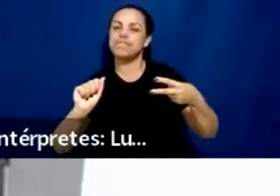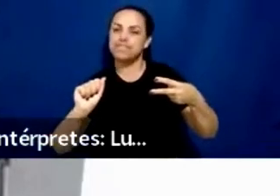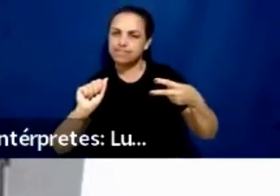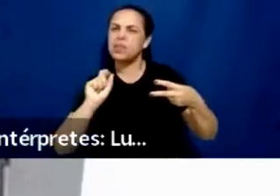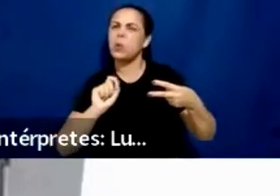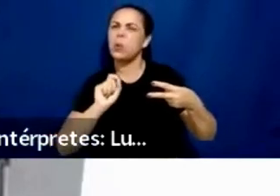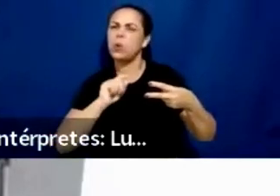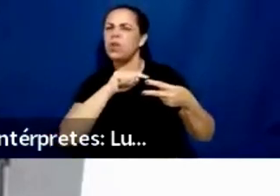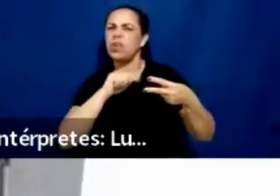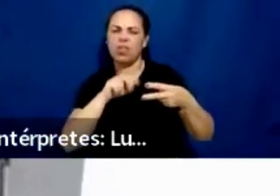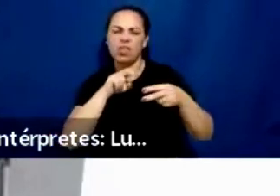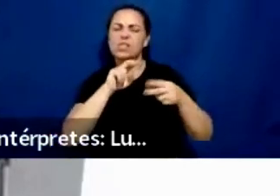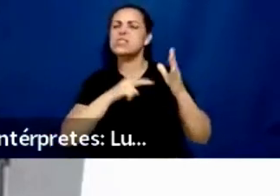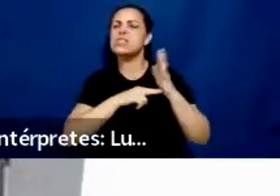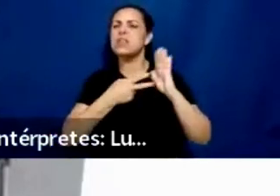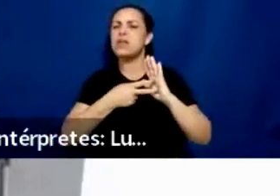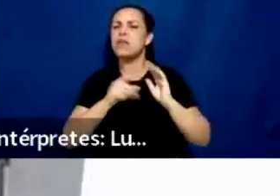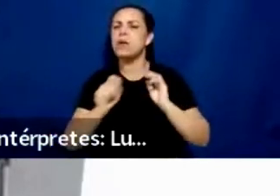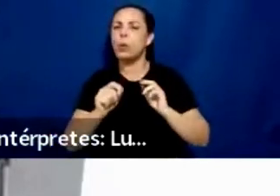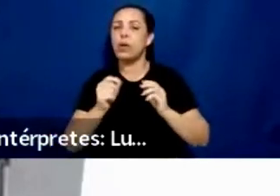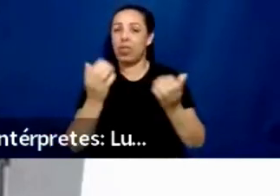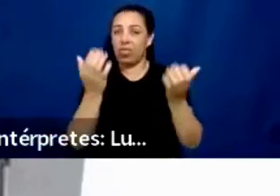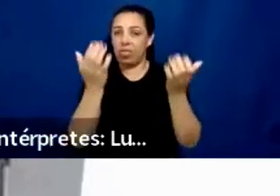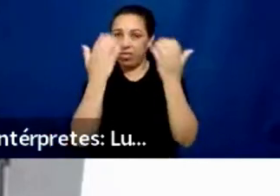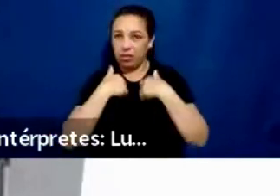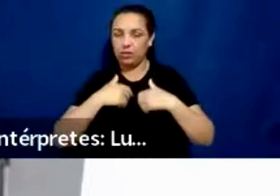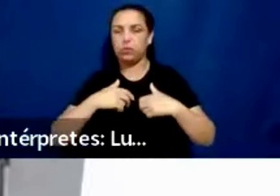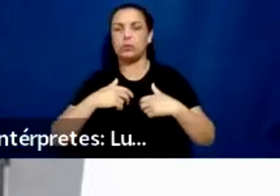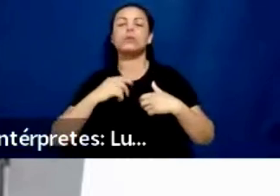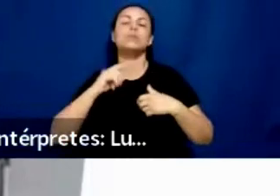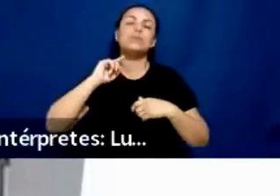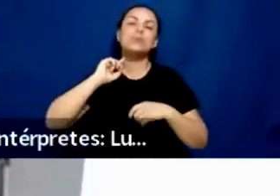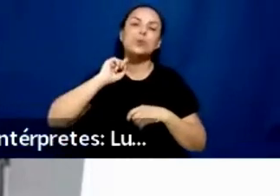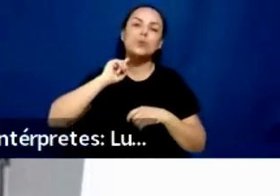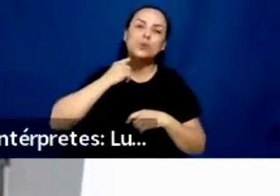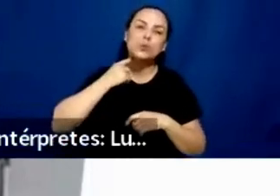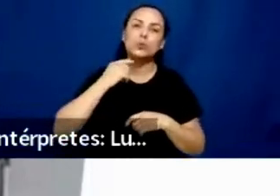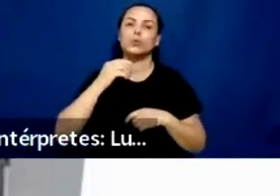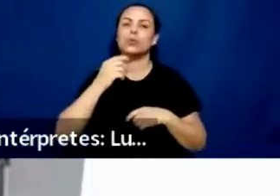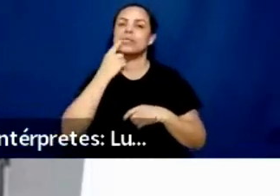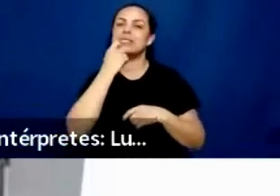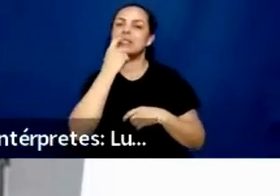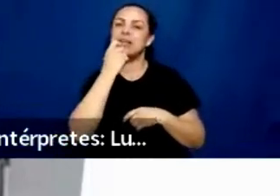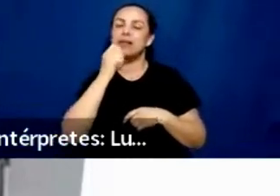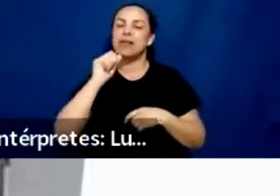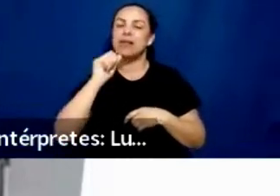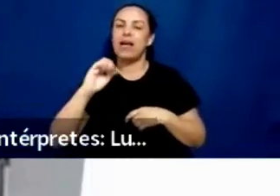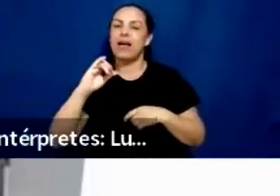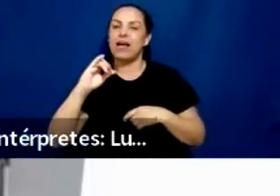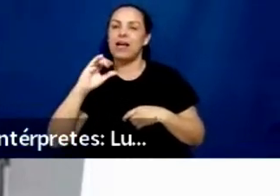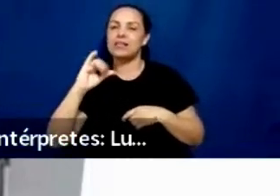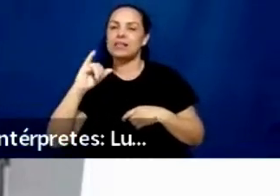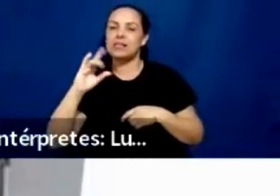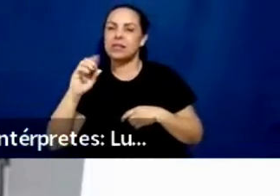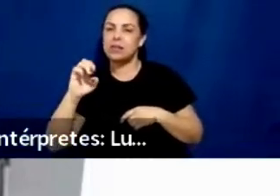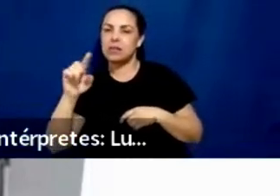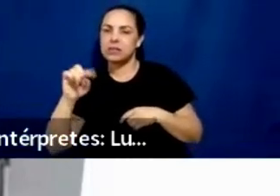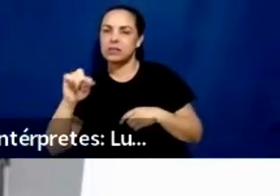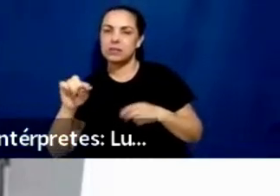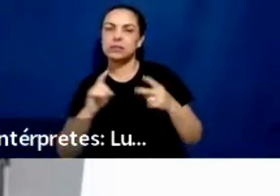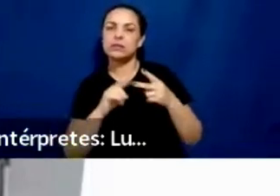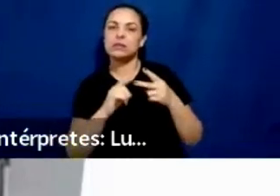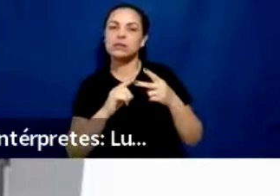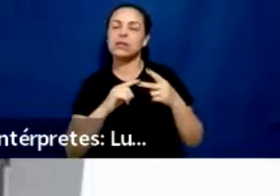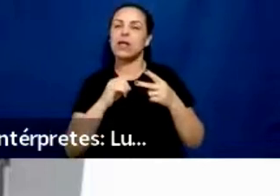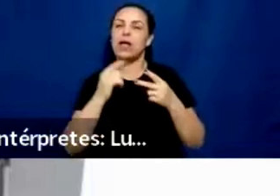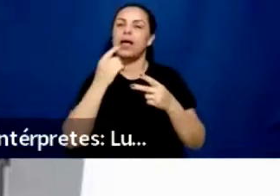os saudáveis são tecidos alcalinos. Então, essa foi uma informação muito importante, esse estudo que ele fez, inclusive ganhou esse prêmio